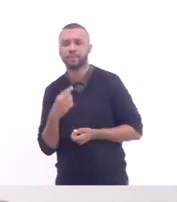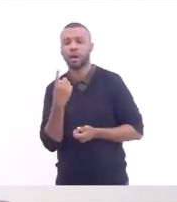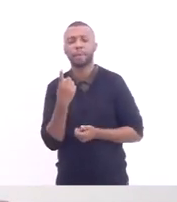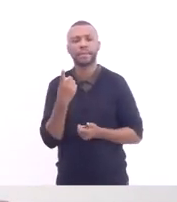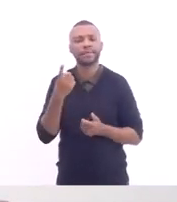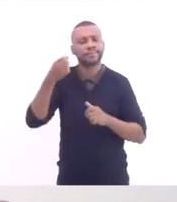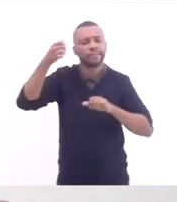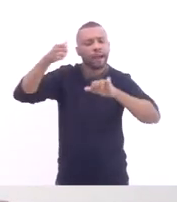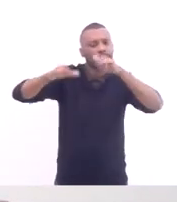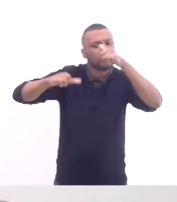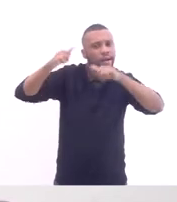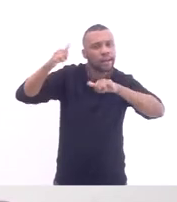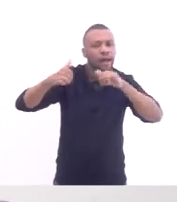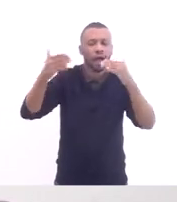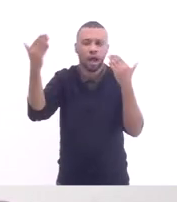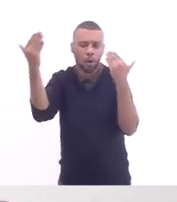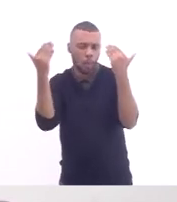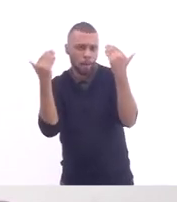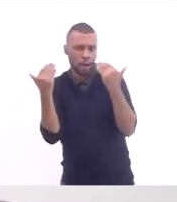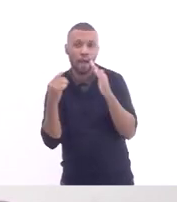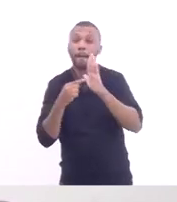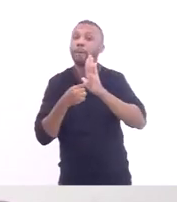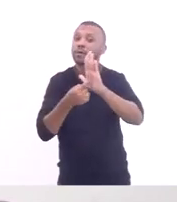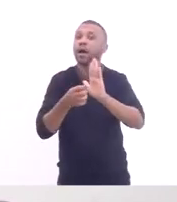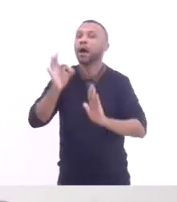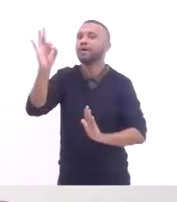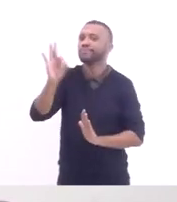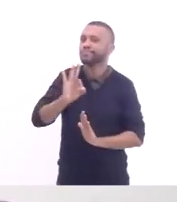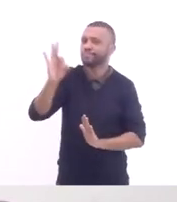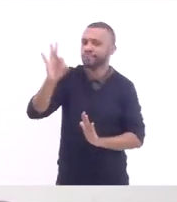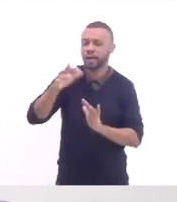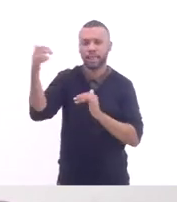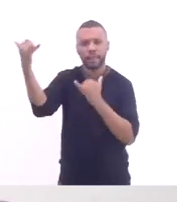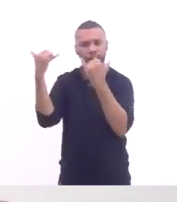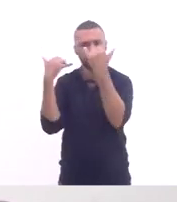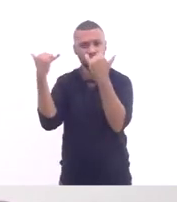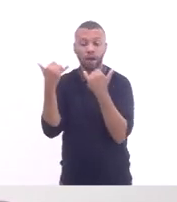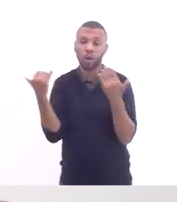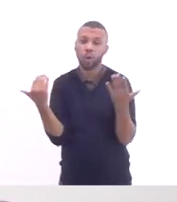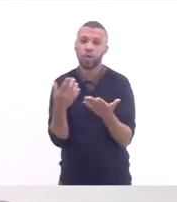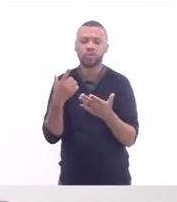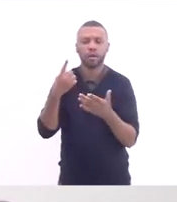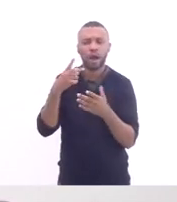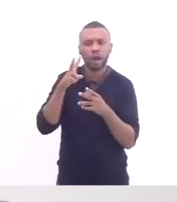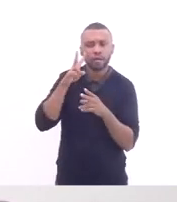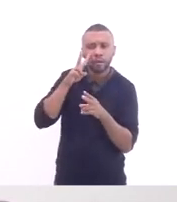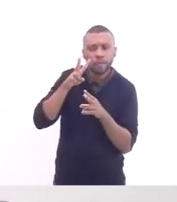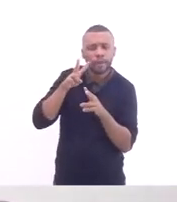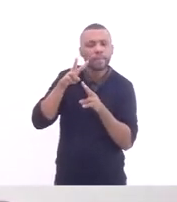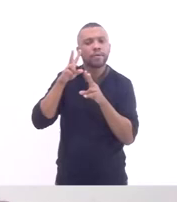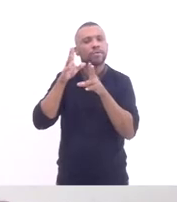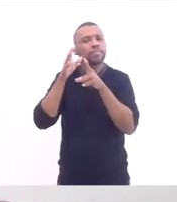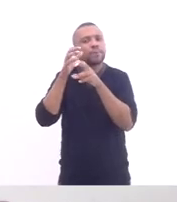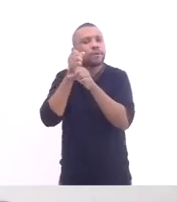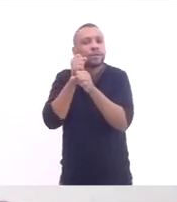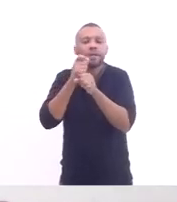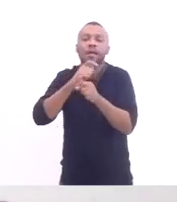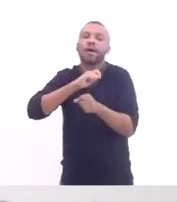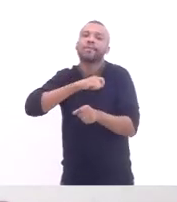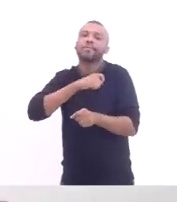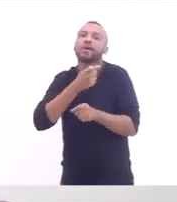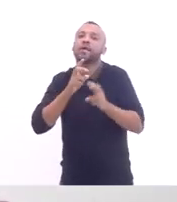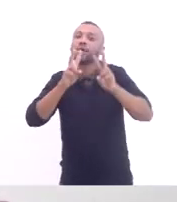nivelar, né, trazer os indicadores que hoje a gente observa para a gente falar dos resultados fiscais relacionados ao